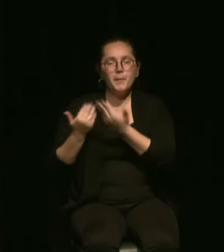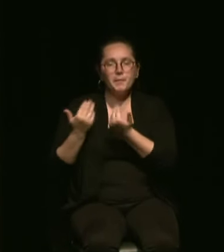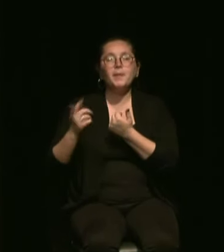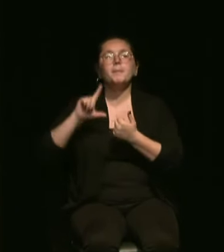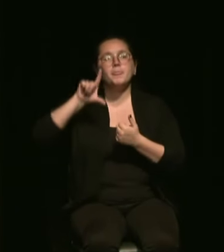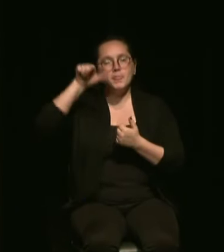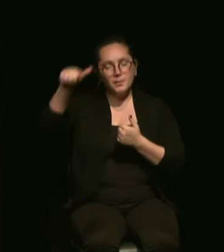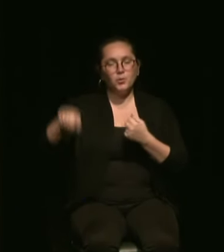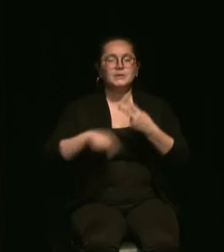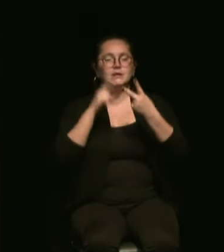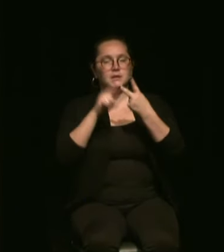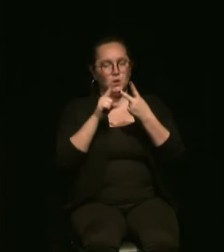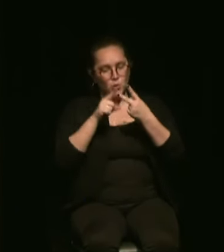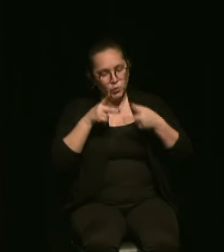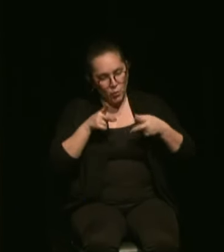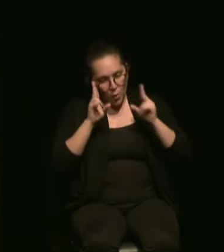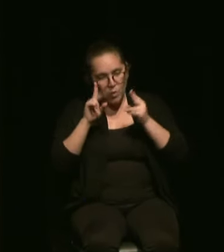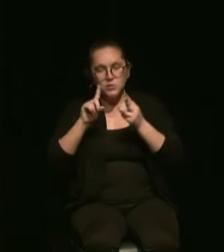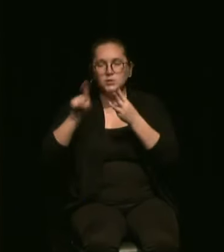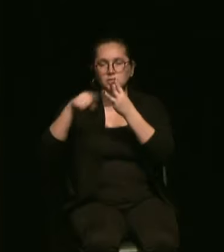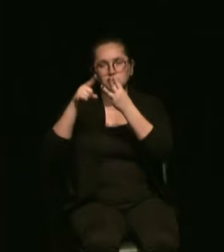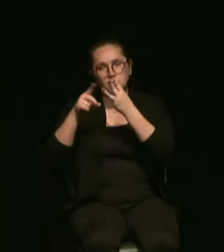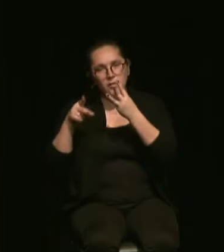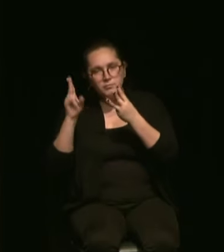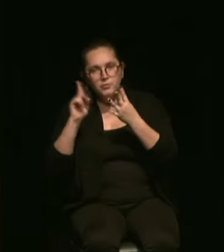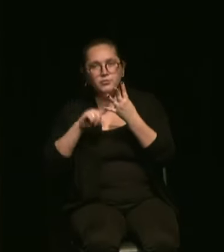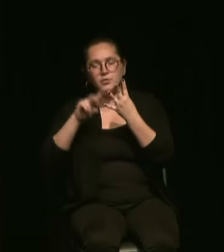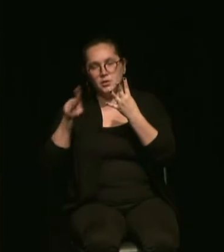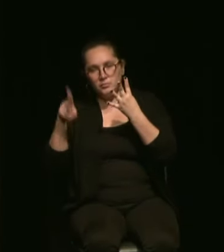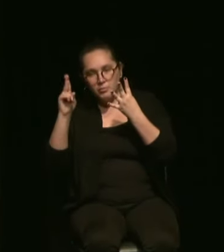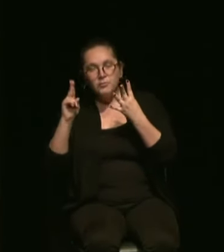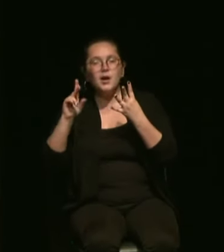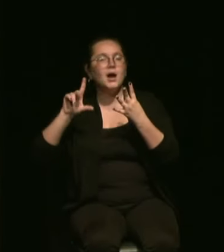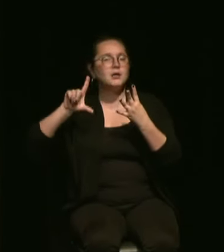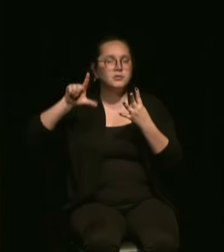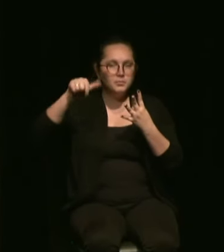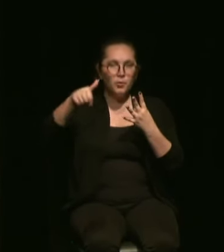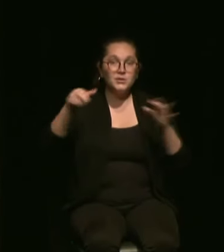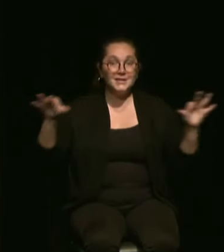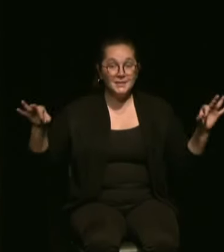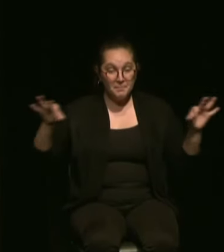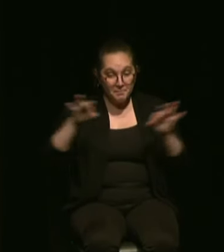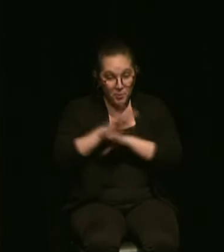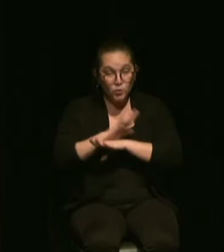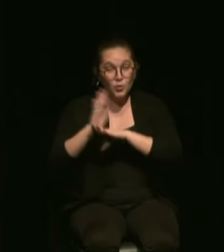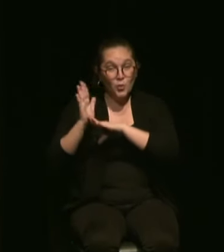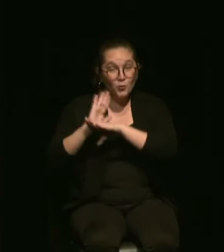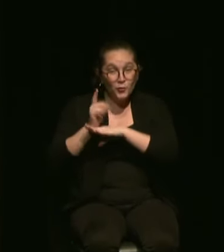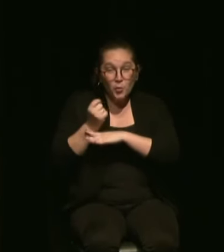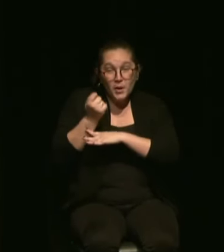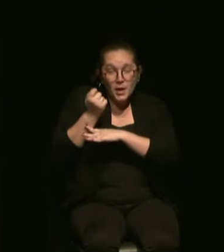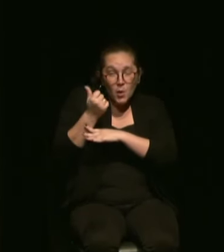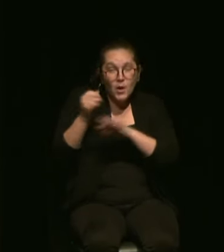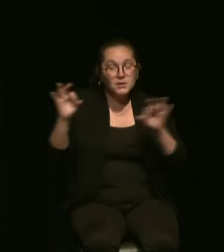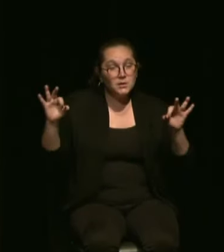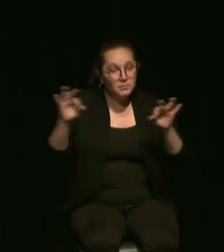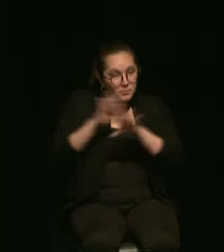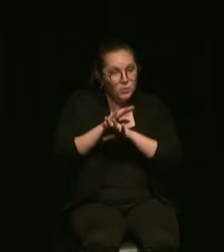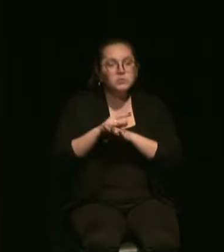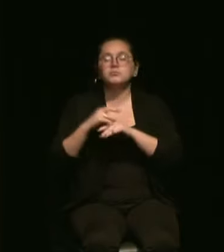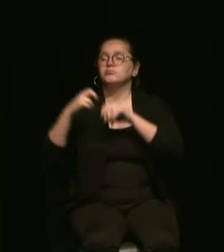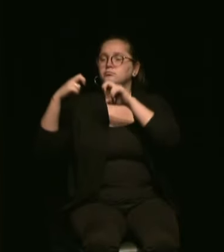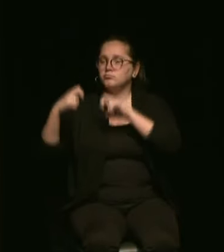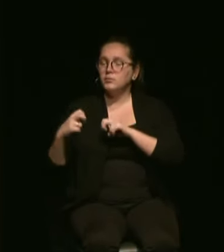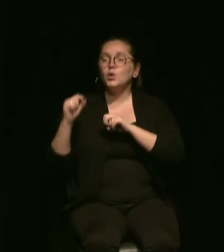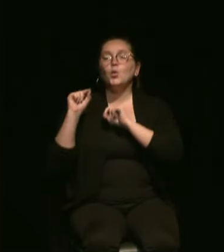segundo corte, depois o terceiro, depois o quarto, depois o quinto, até o filme ficar pronto. Quando o filme estava prestes a ficar pronto, eu saía com ele